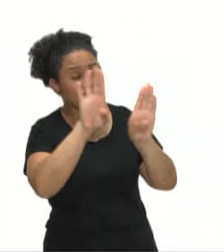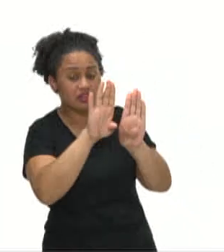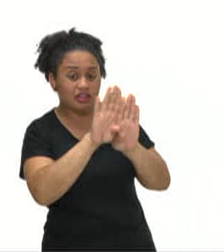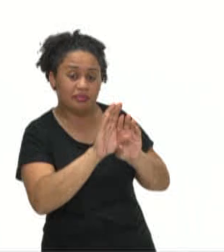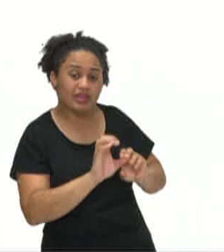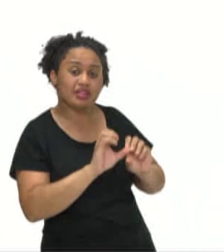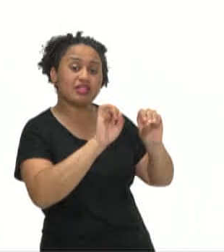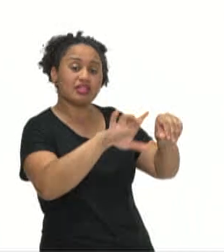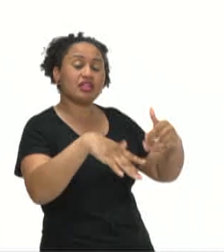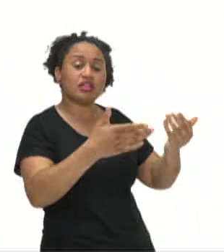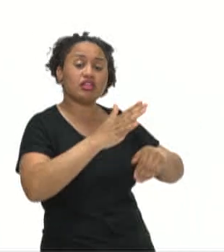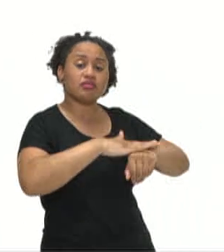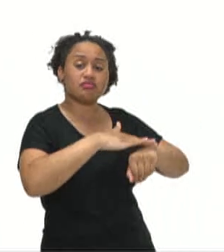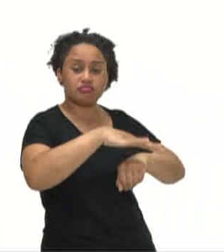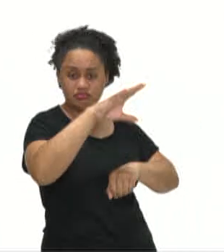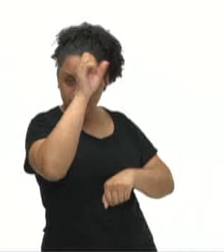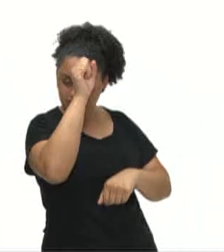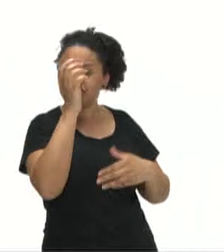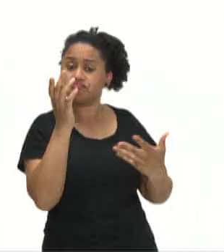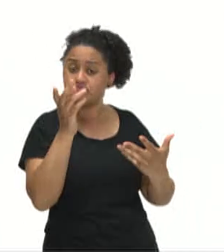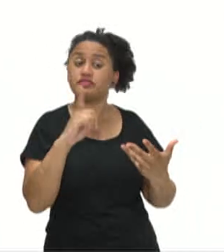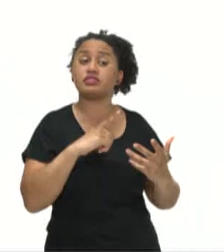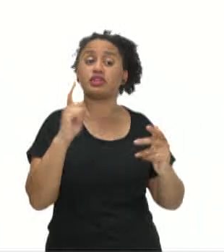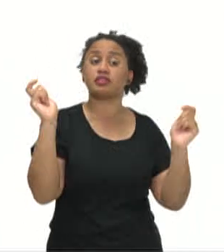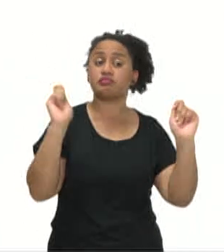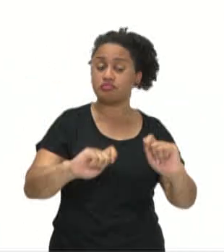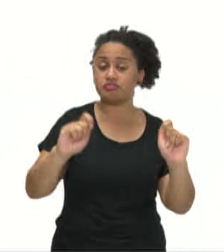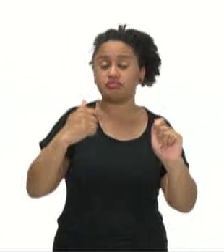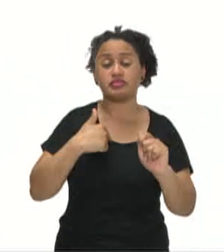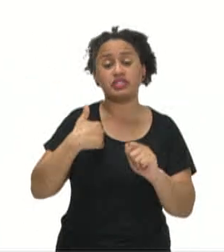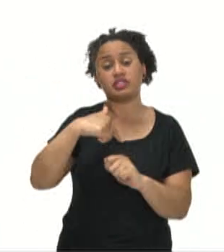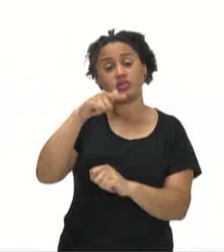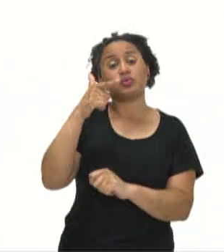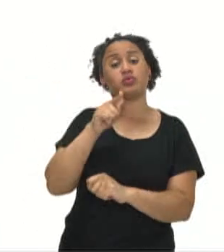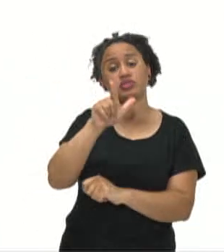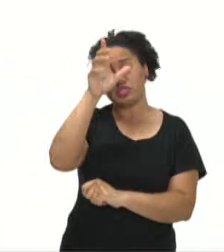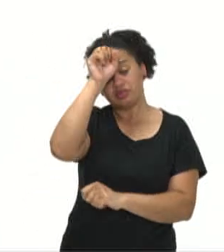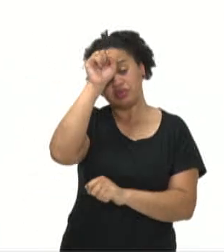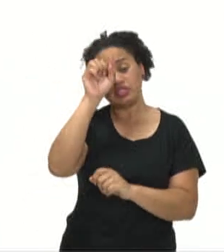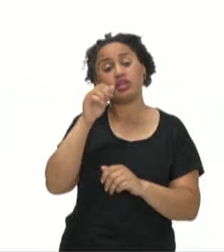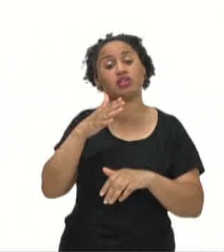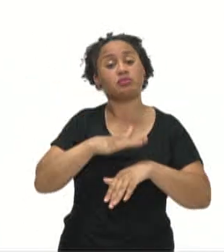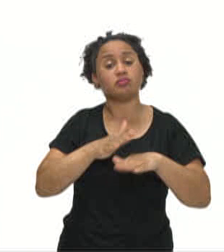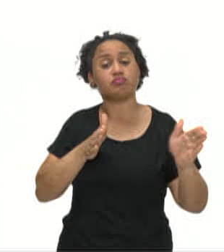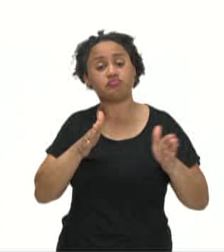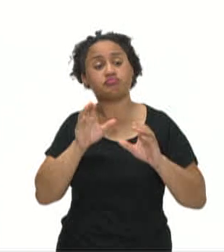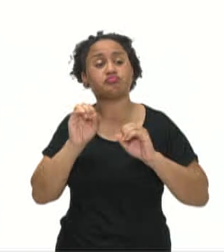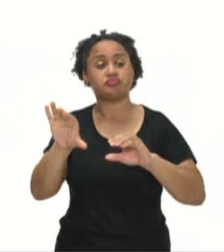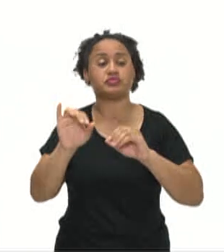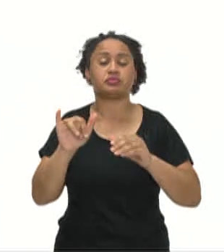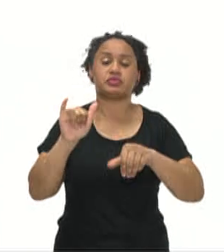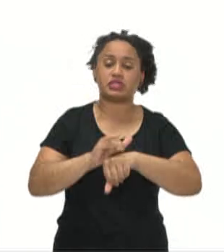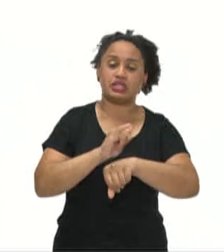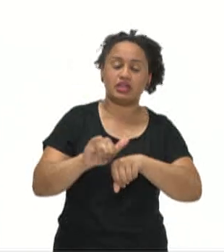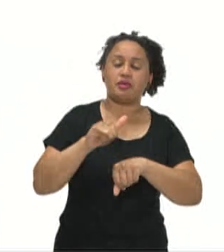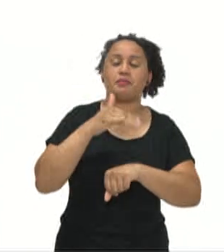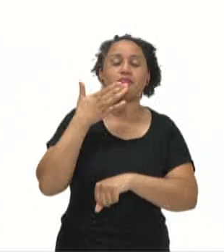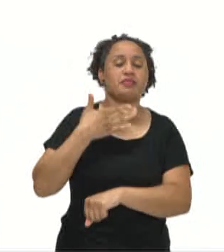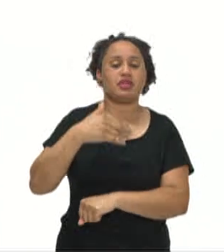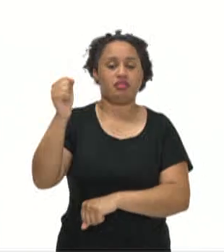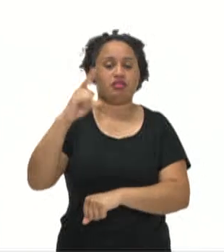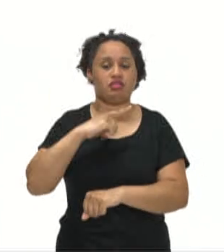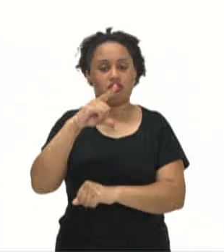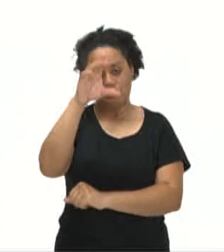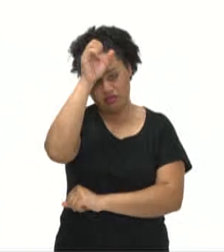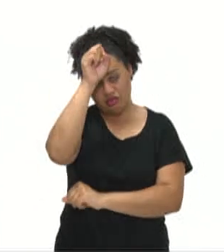tem aí essa possibilidade de aprender ensinando, né? Uma das estratégias mais eficazes para o